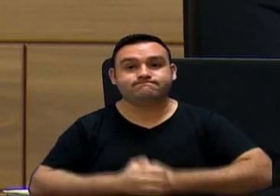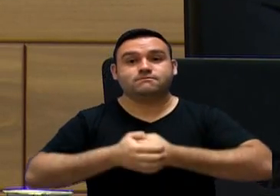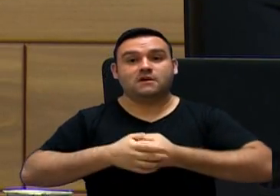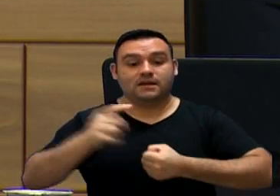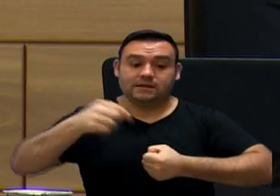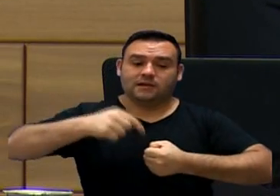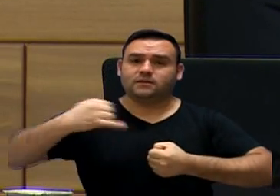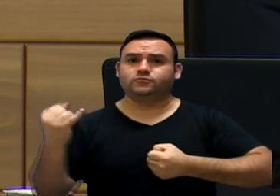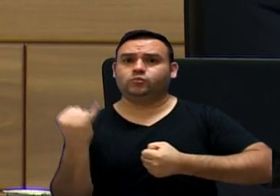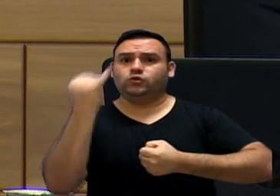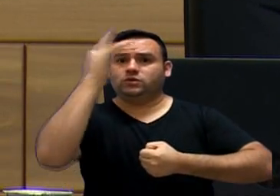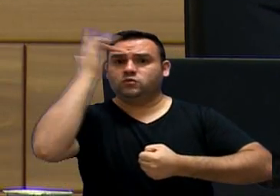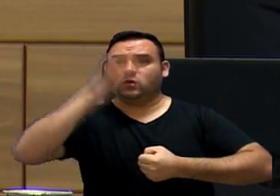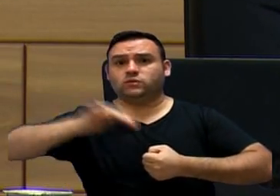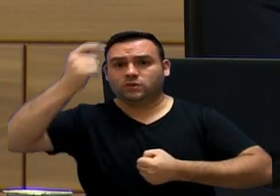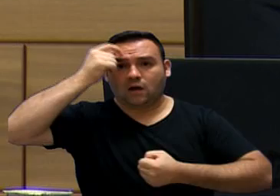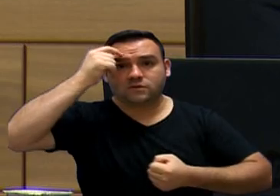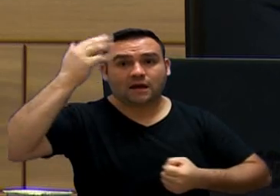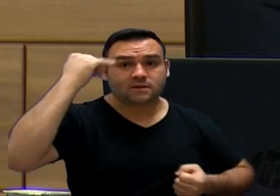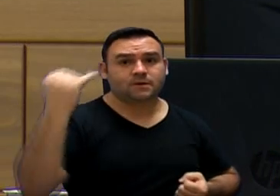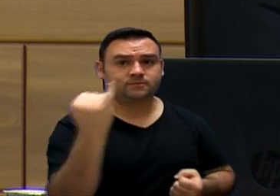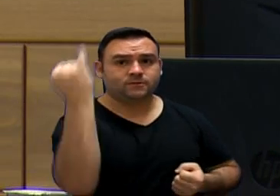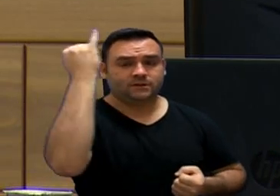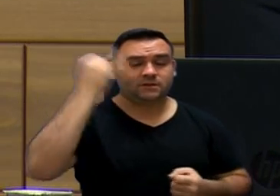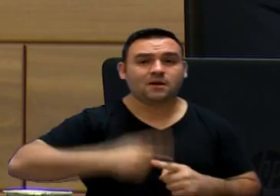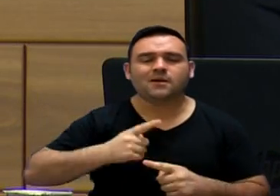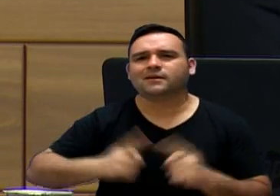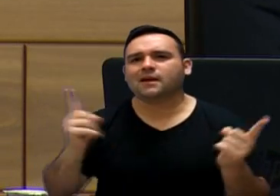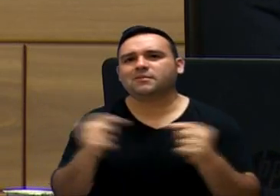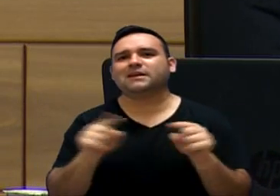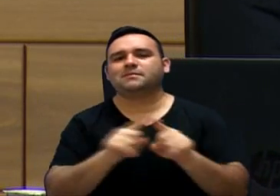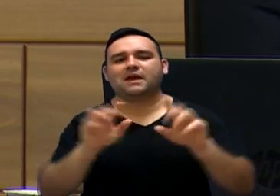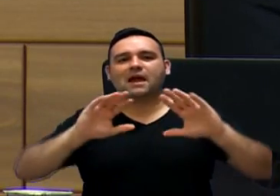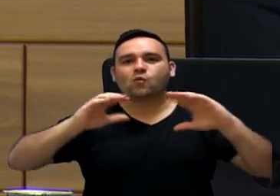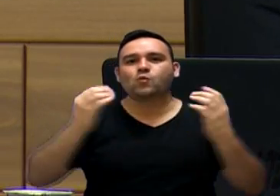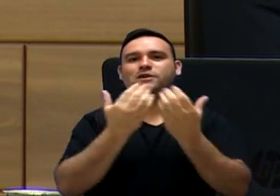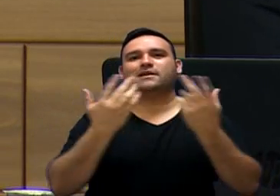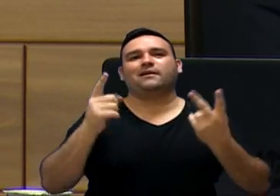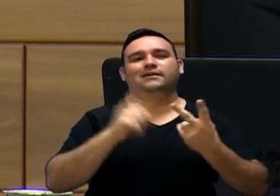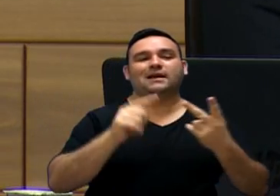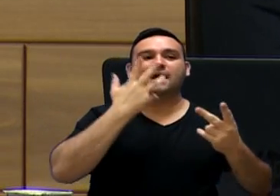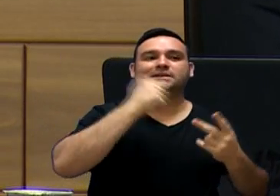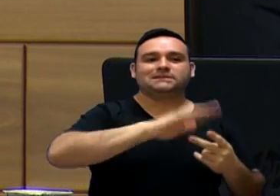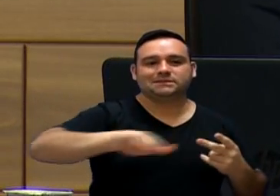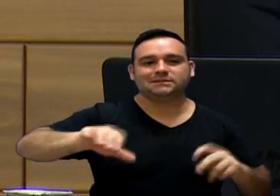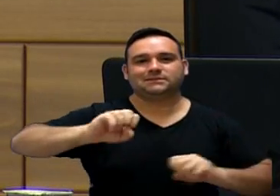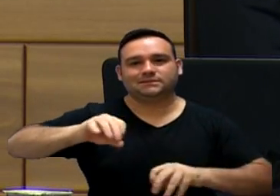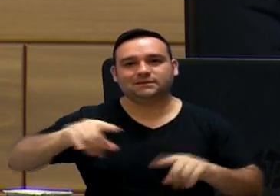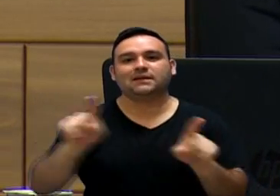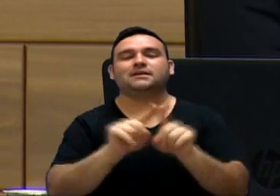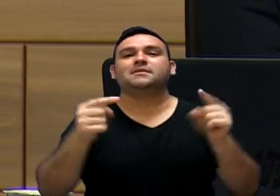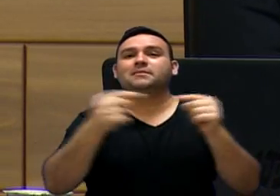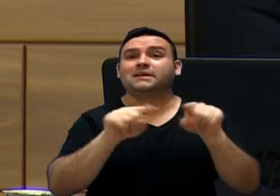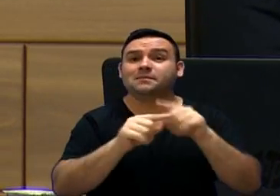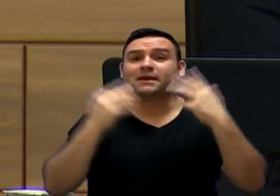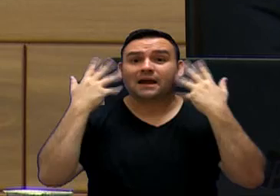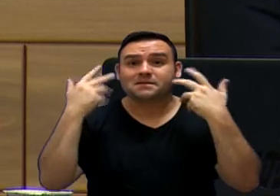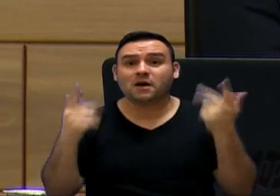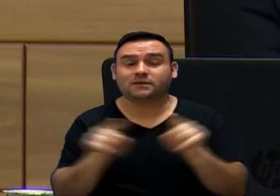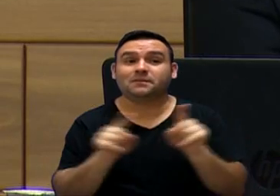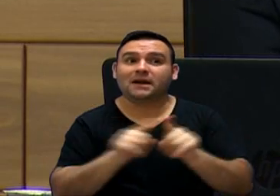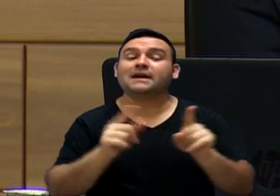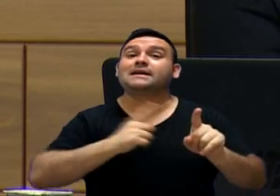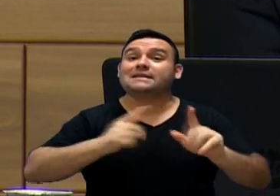tão importante aí para todos, né? É uma situação que a gente envolve a comunidade, envolve as crianças, envolve até de animais.